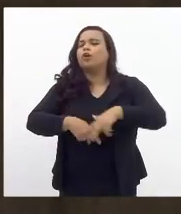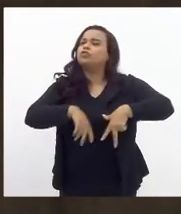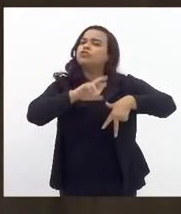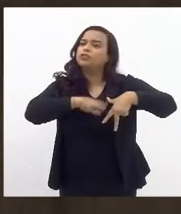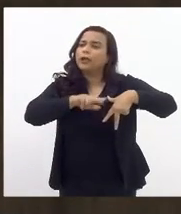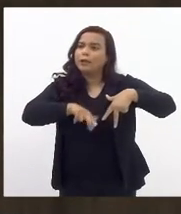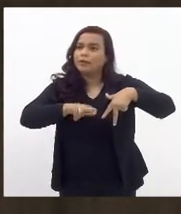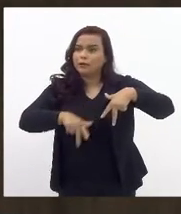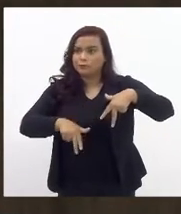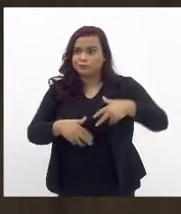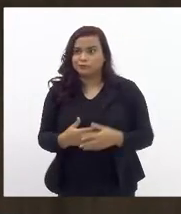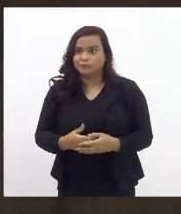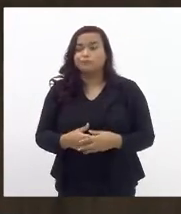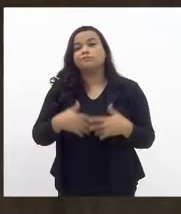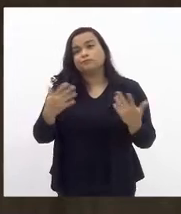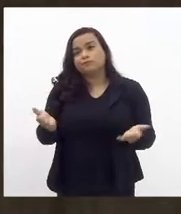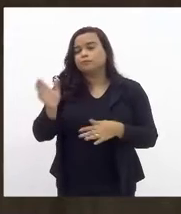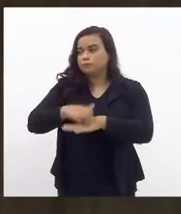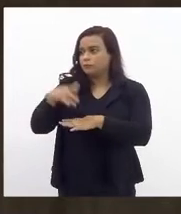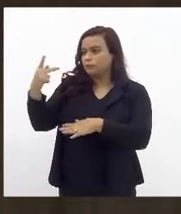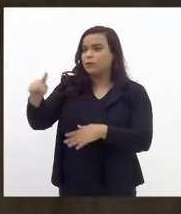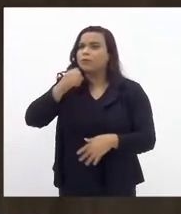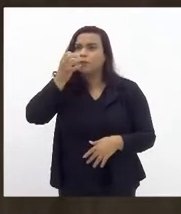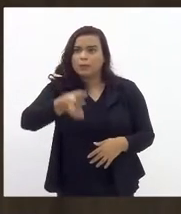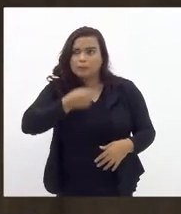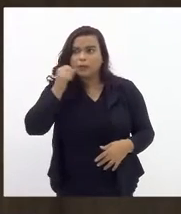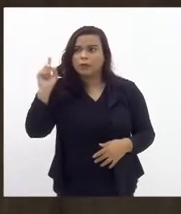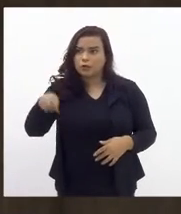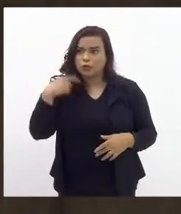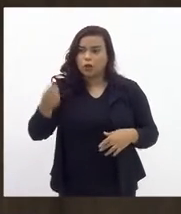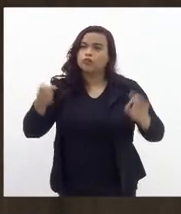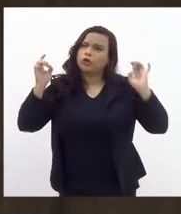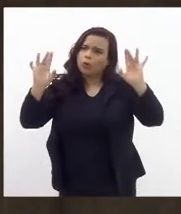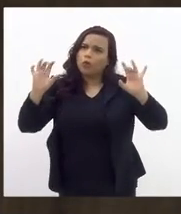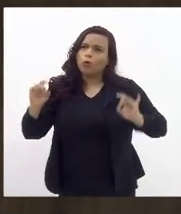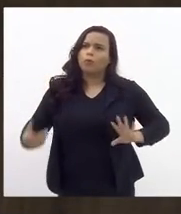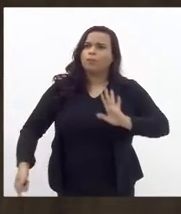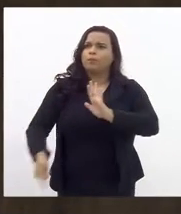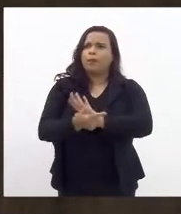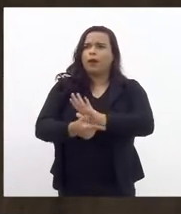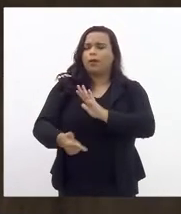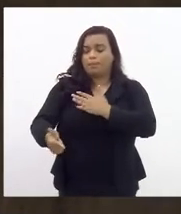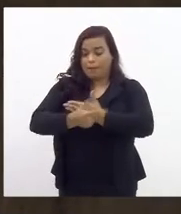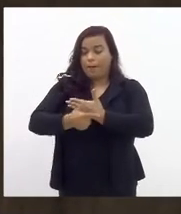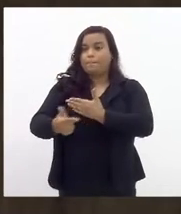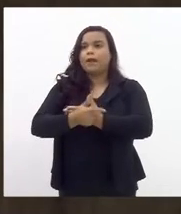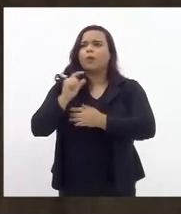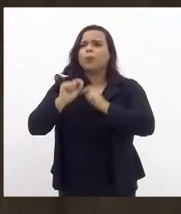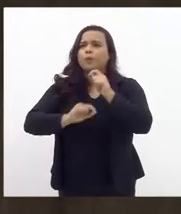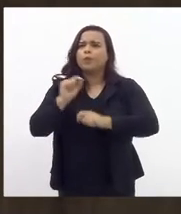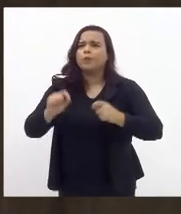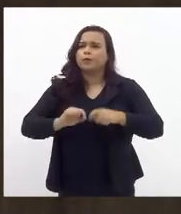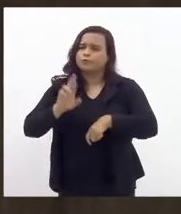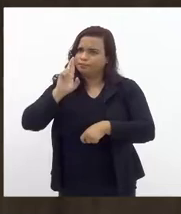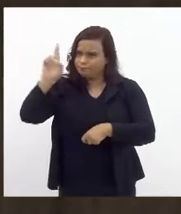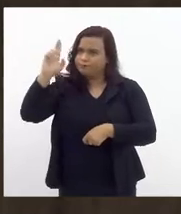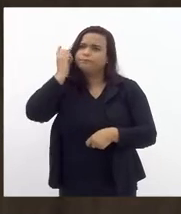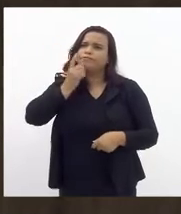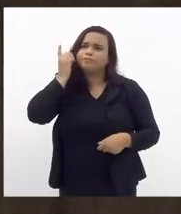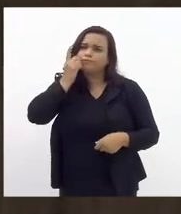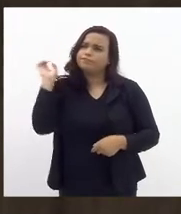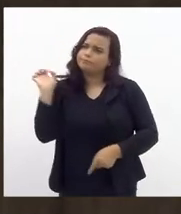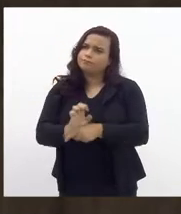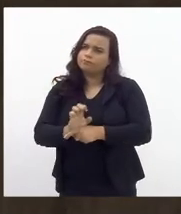Diante desse relato, deputados, cumprimos nosso papel como deputado estadual e presidente